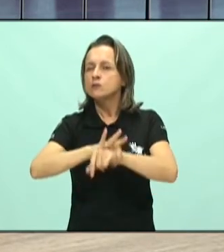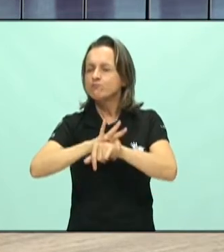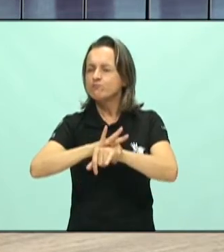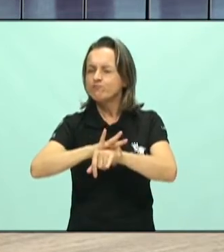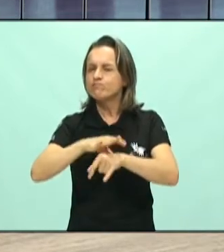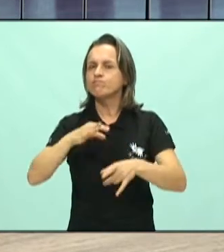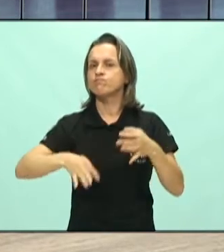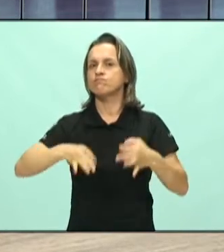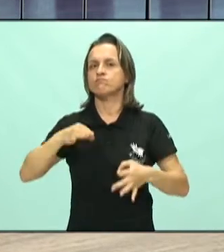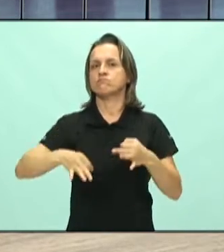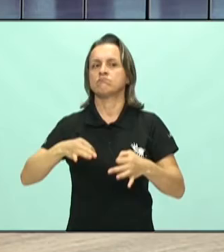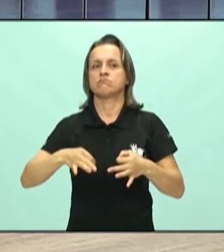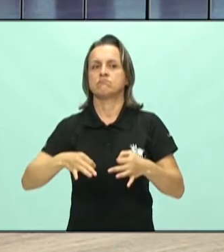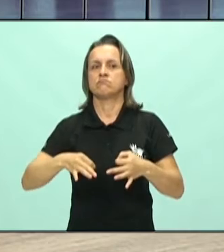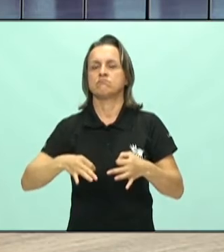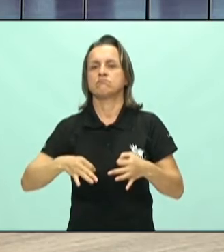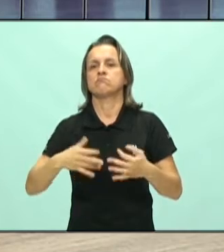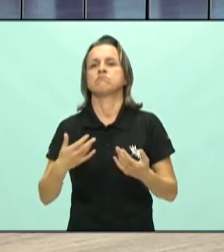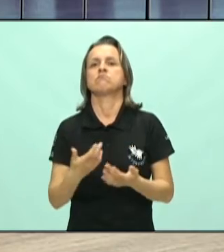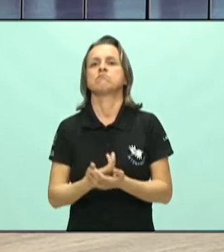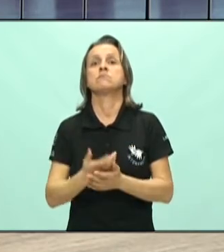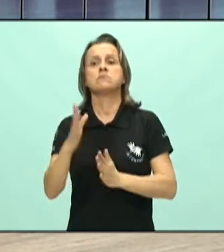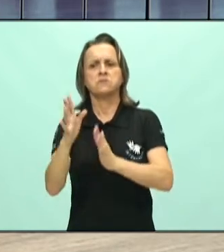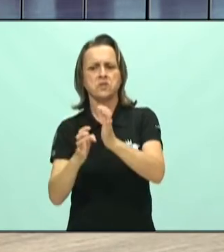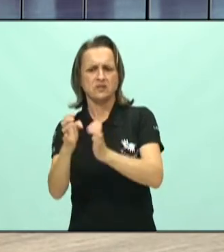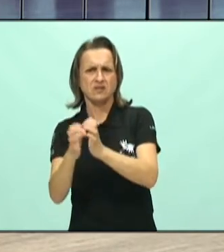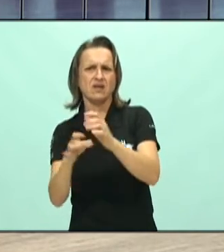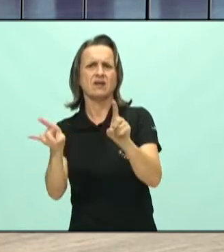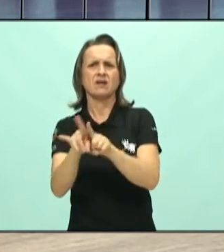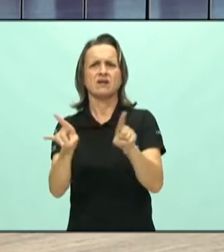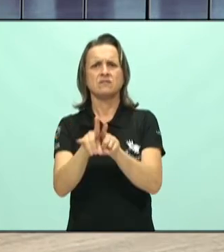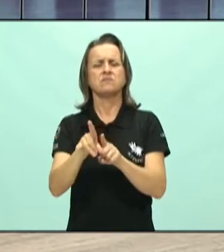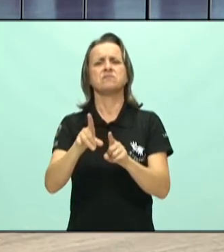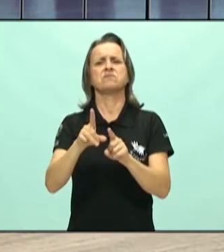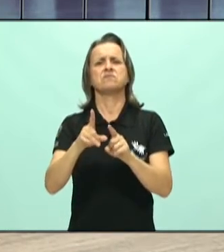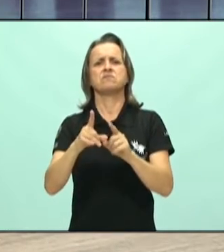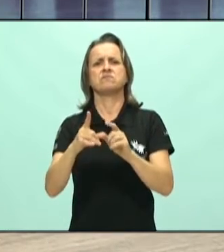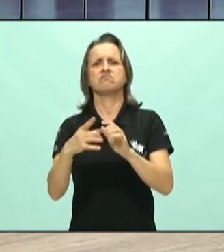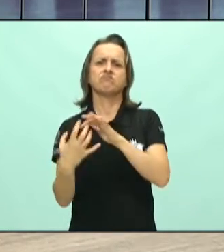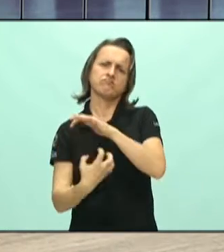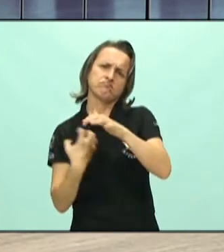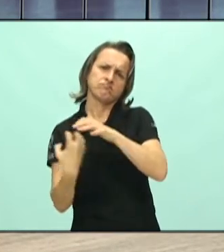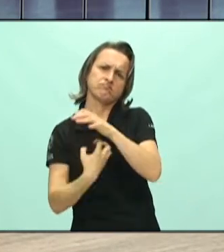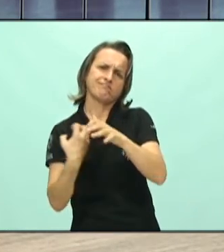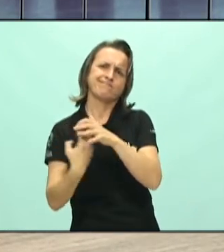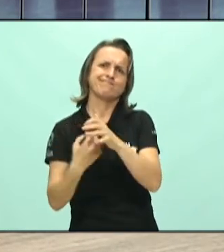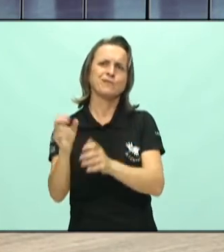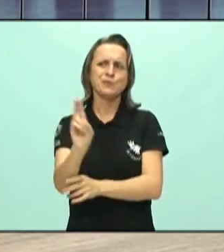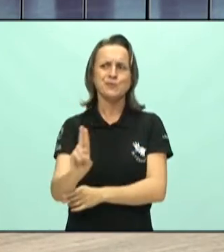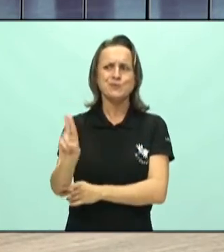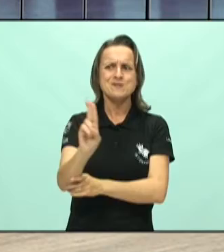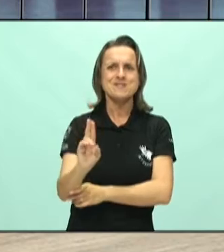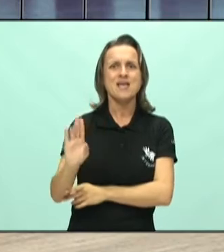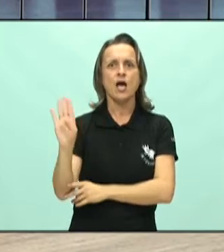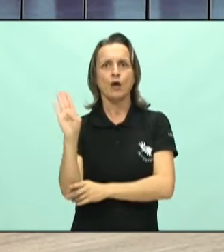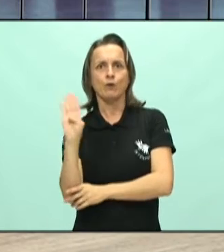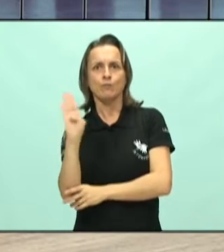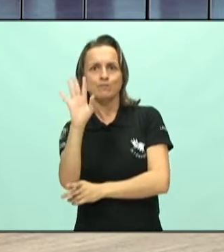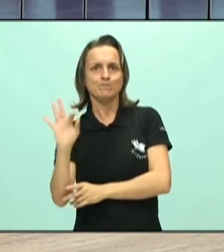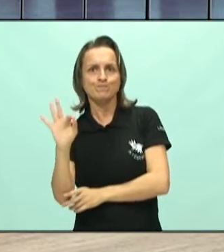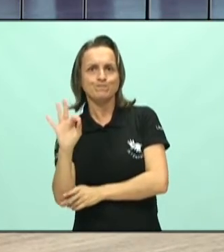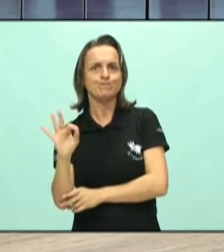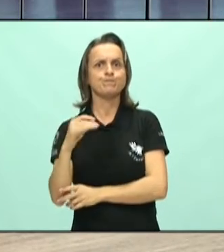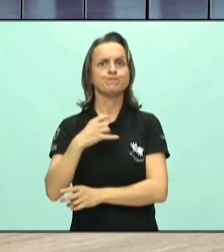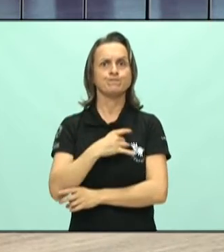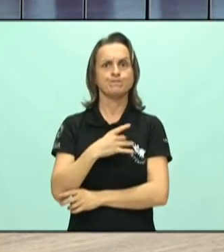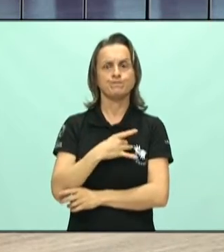grande entre os estados e entre próprios empresários de fazer uso desses incentivos. O governo decidiu acabar, ele